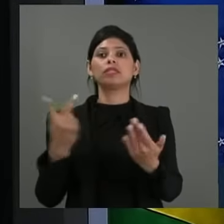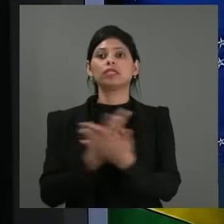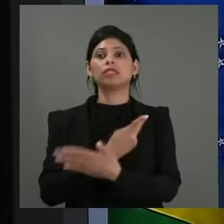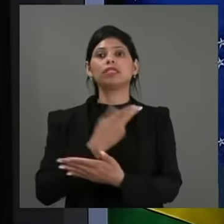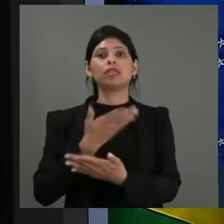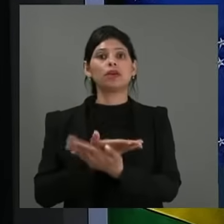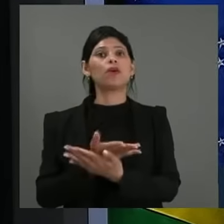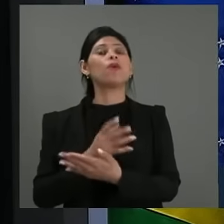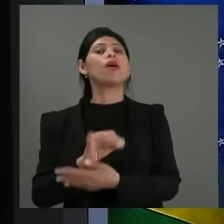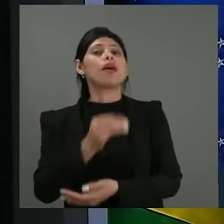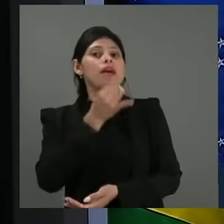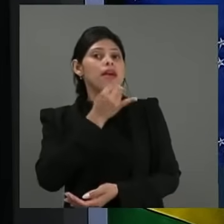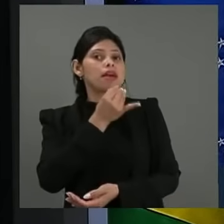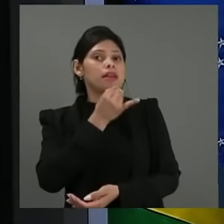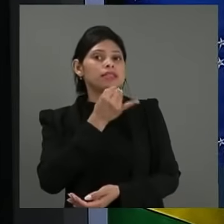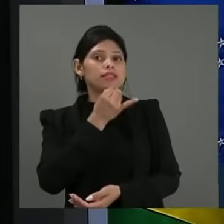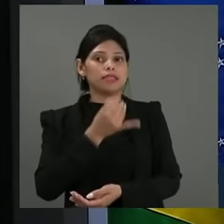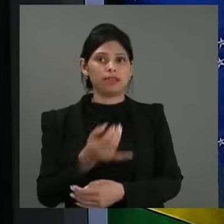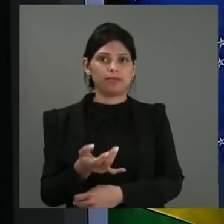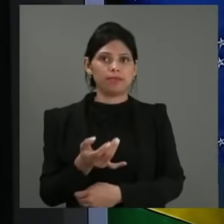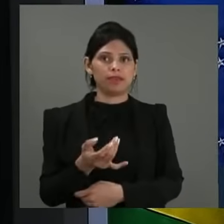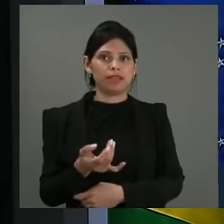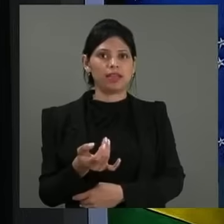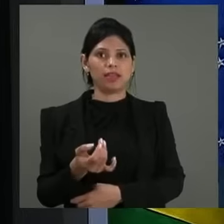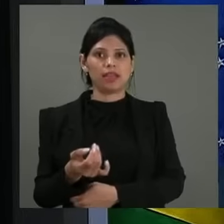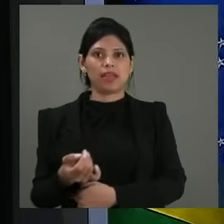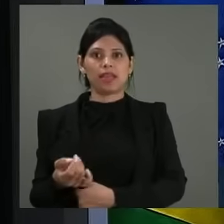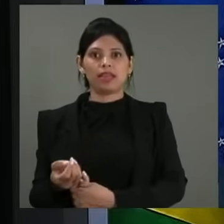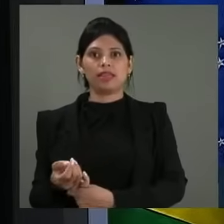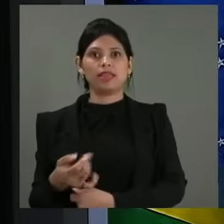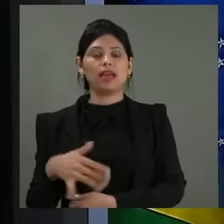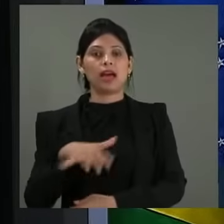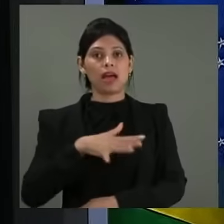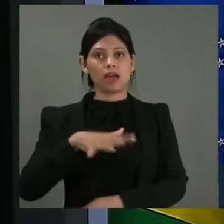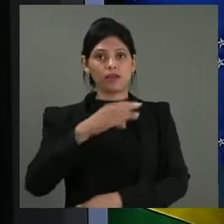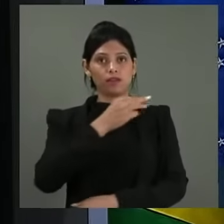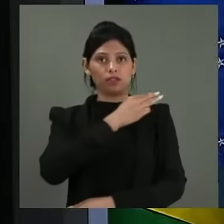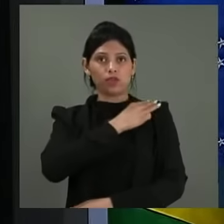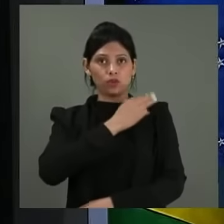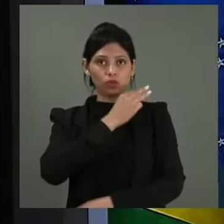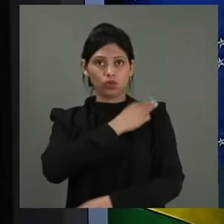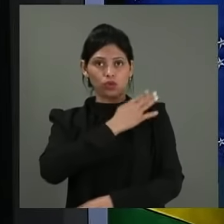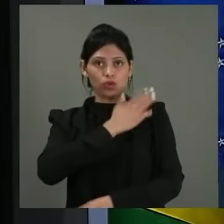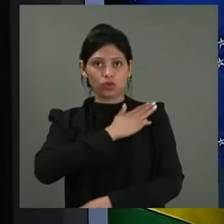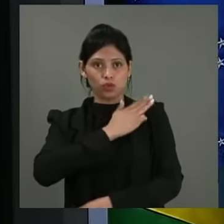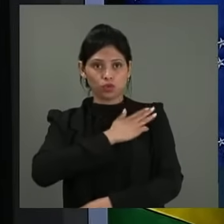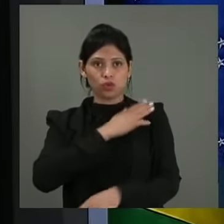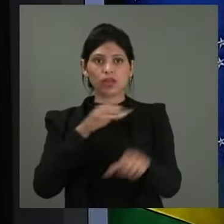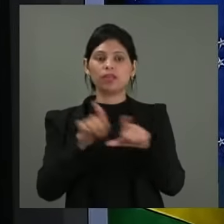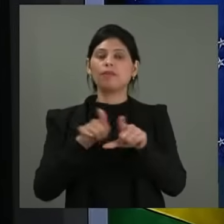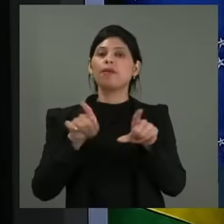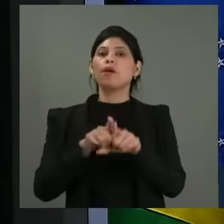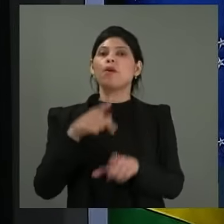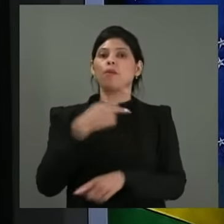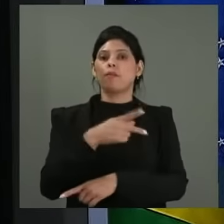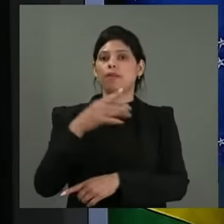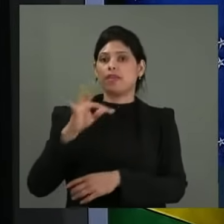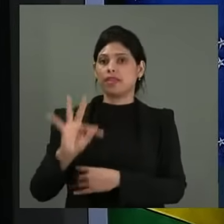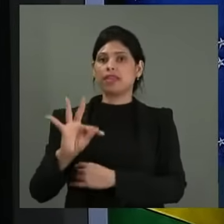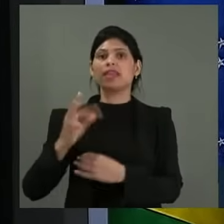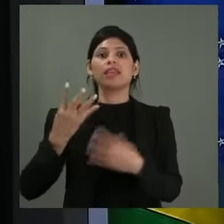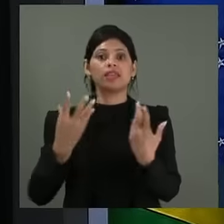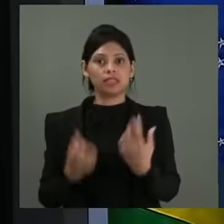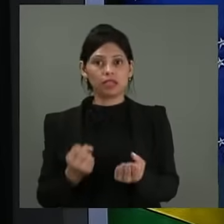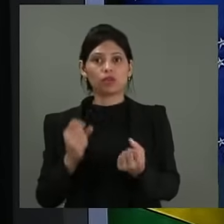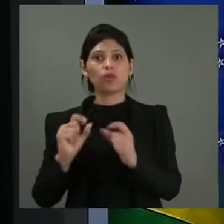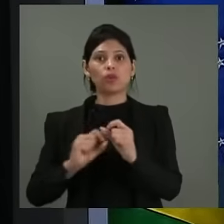por exemplo, a explícita posição de Lula e do PT favorável à legalização do aborto. Ou então